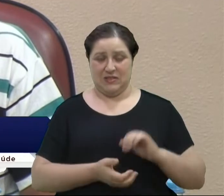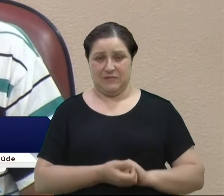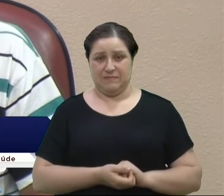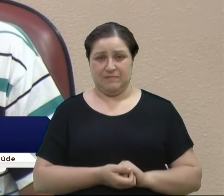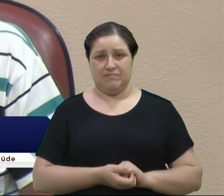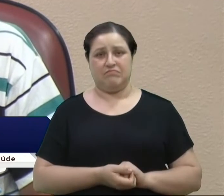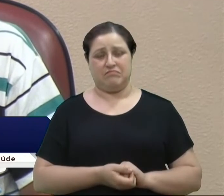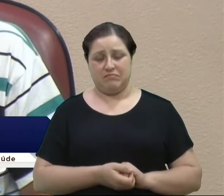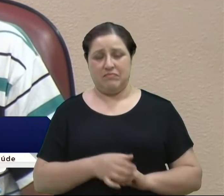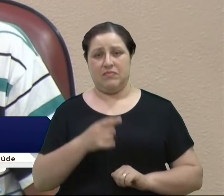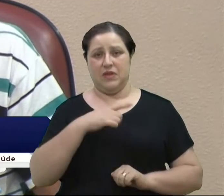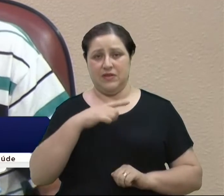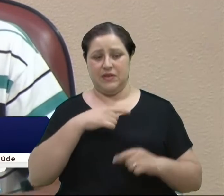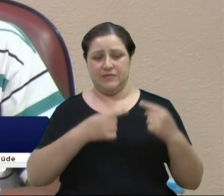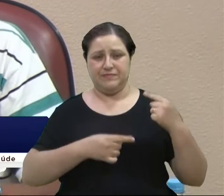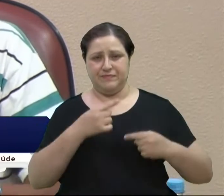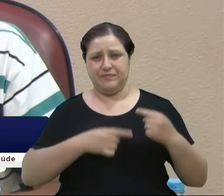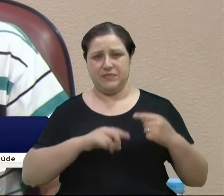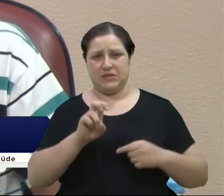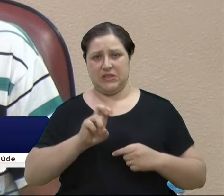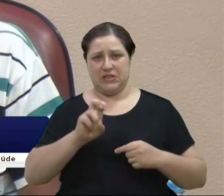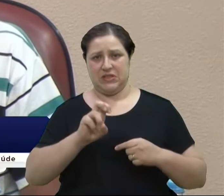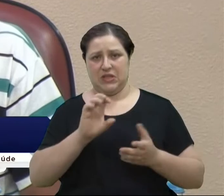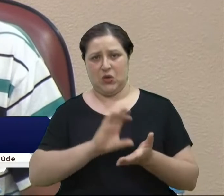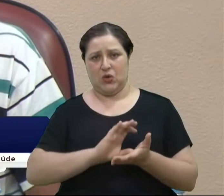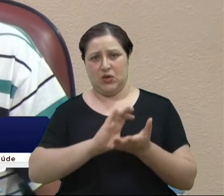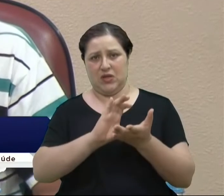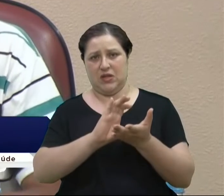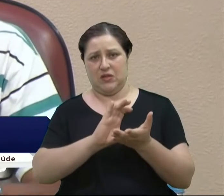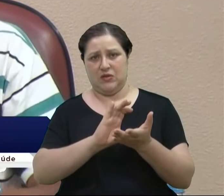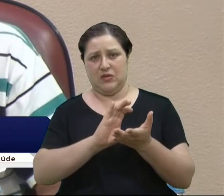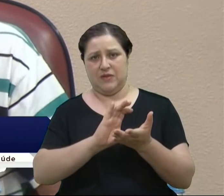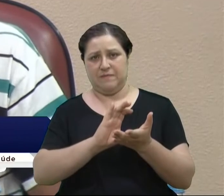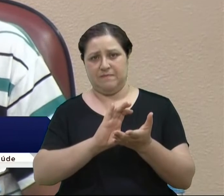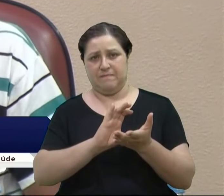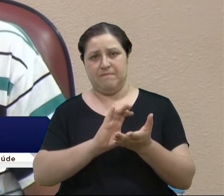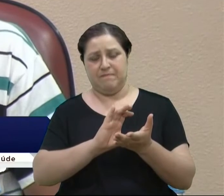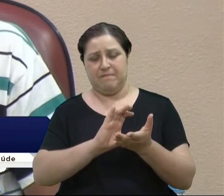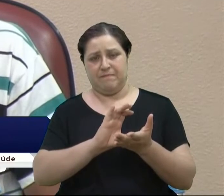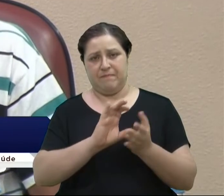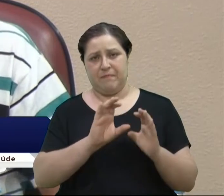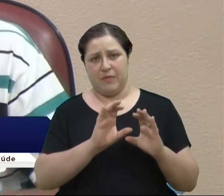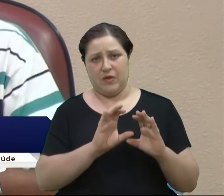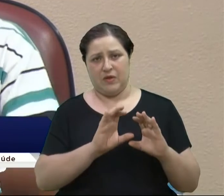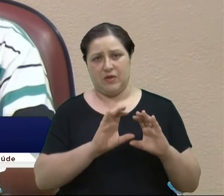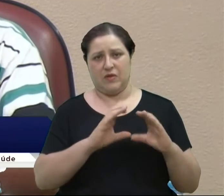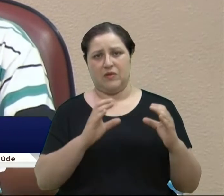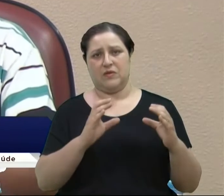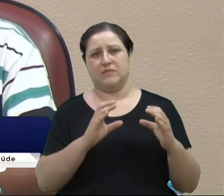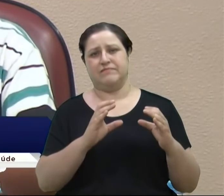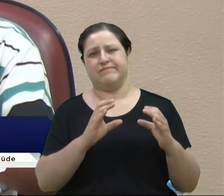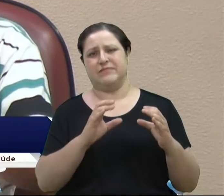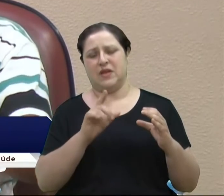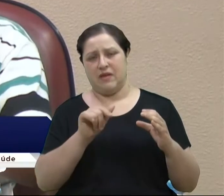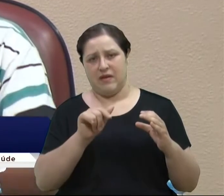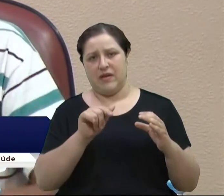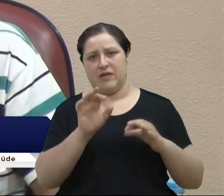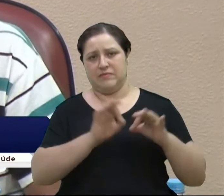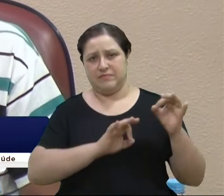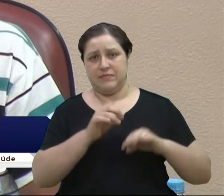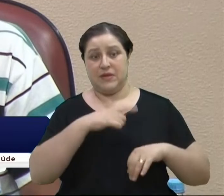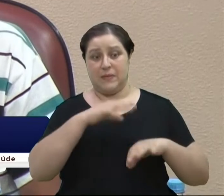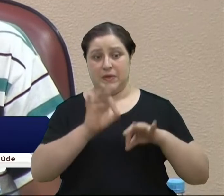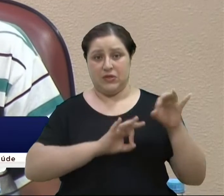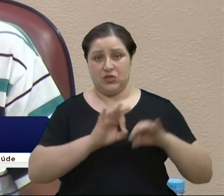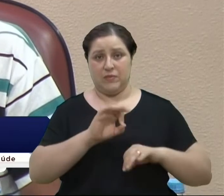Saúde. Eu acho que isso é um avanço, eu acho que é uma das poucas notícias boas que a gente tem né, que tem um planejamento médio e longo